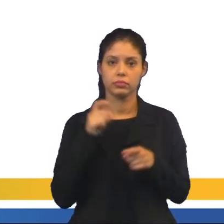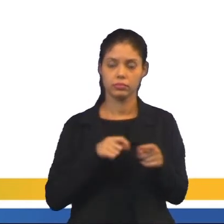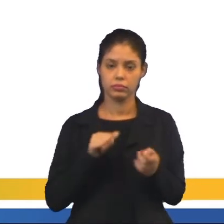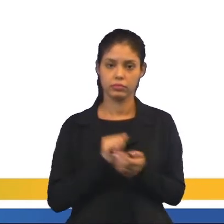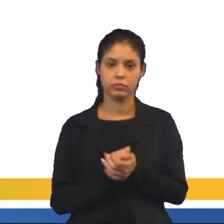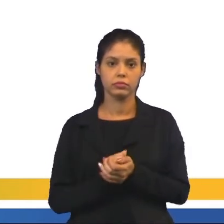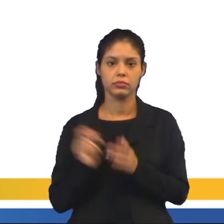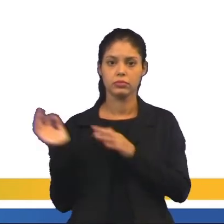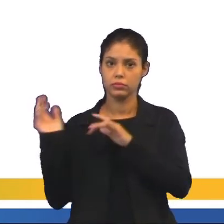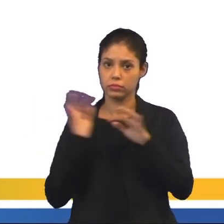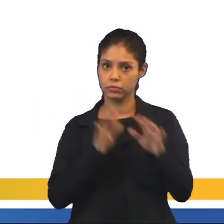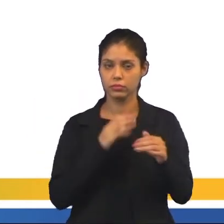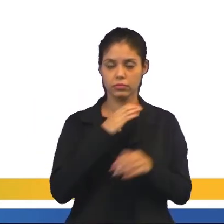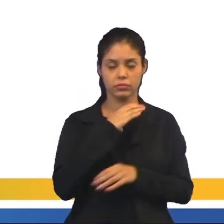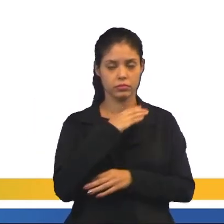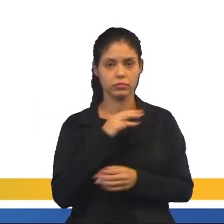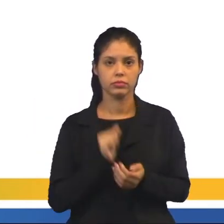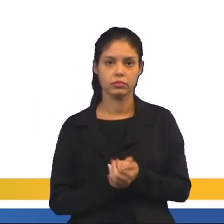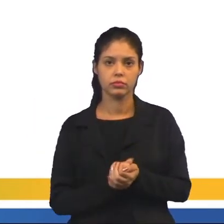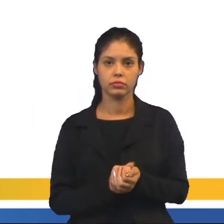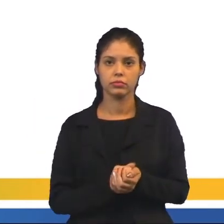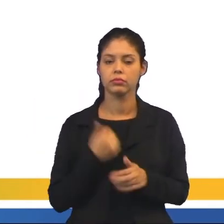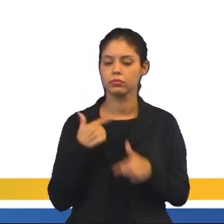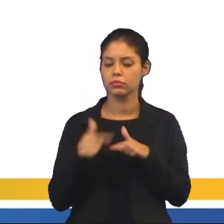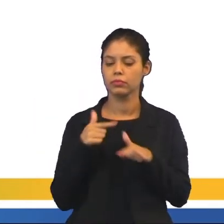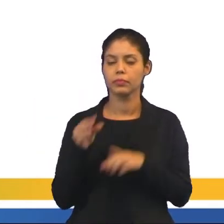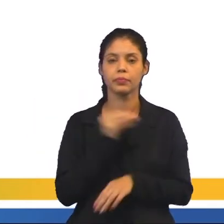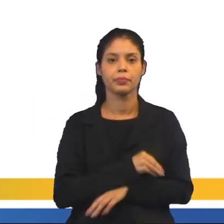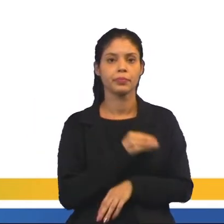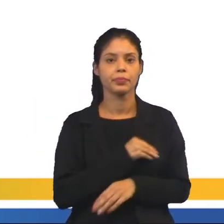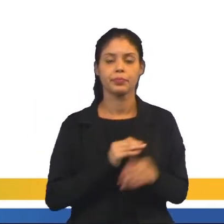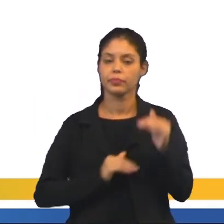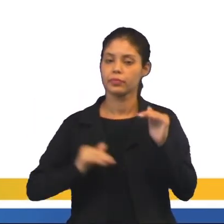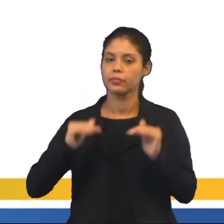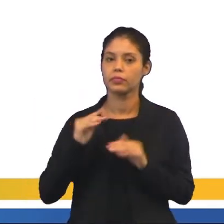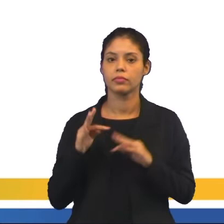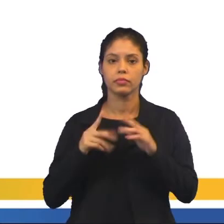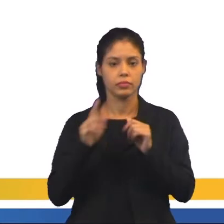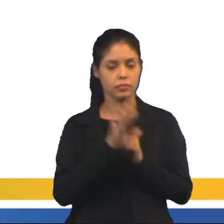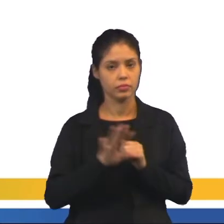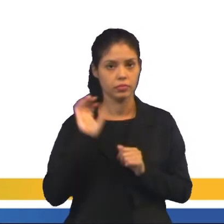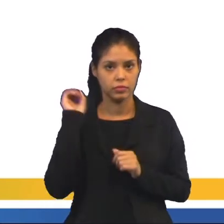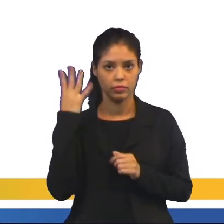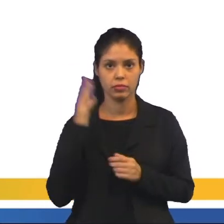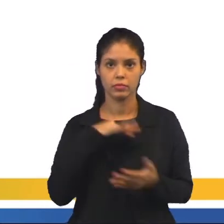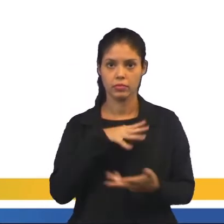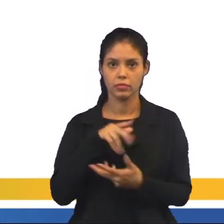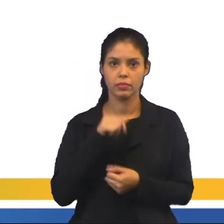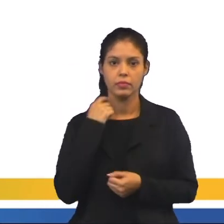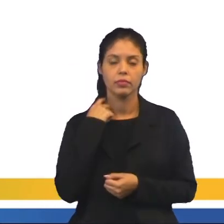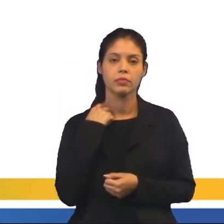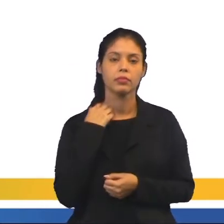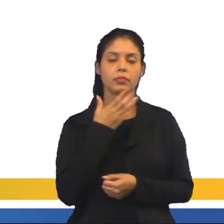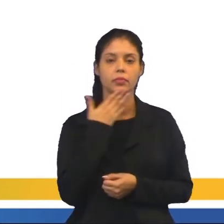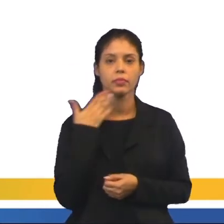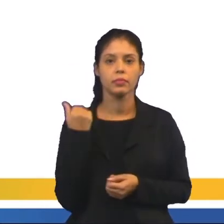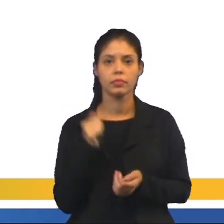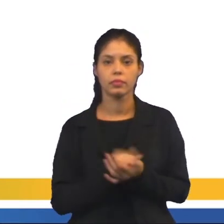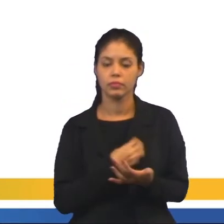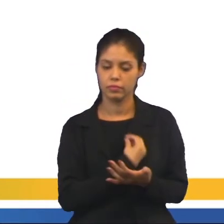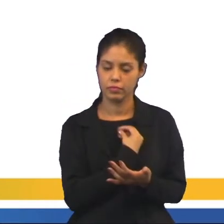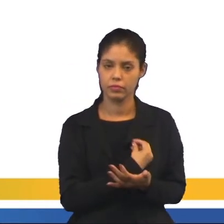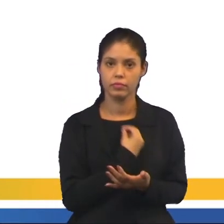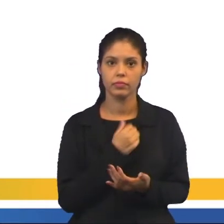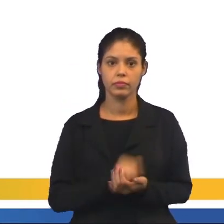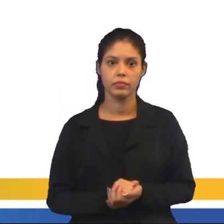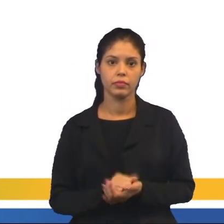migrantes dirigiram-se para a cidade em busca de emprego, salário e, acima de tudo, em todos os casos do mundo, melhores condições